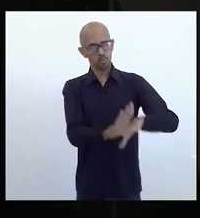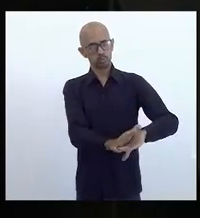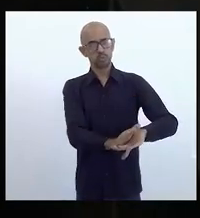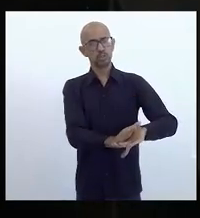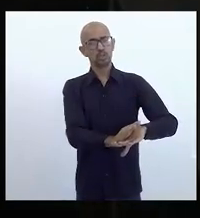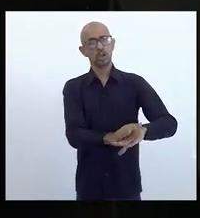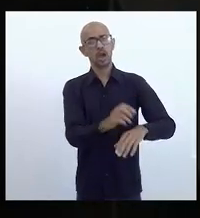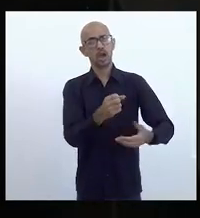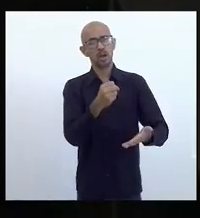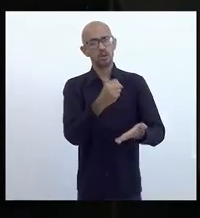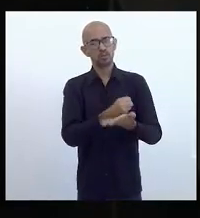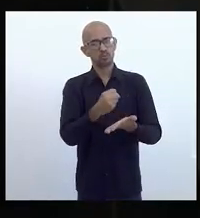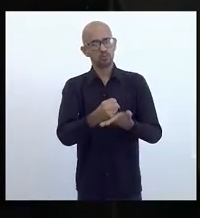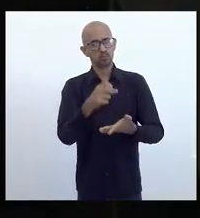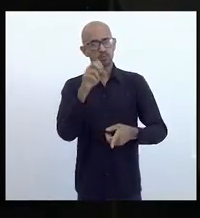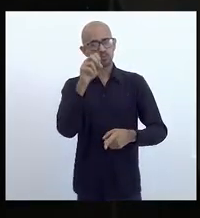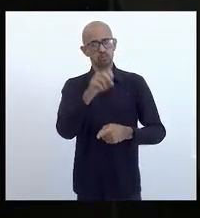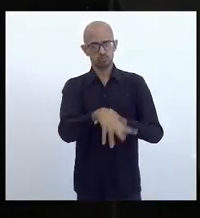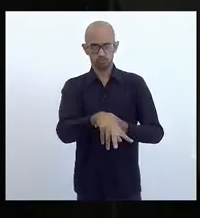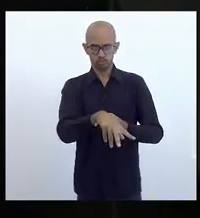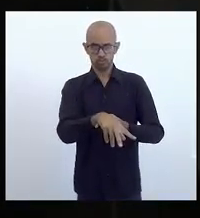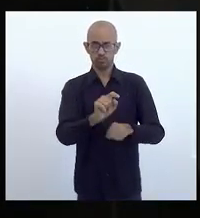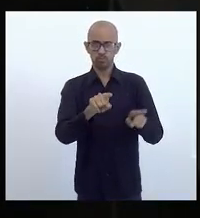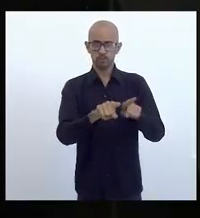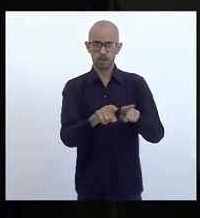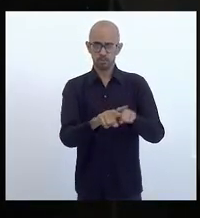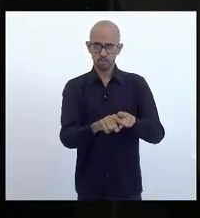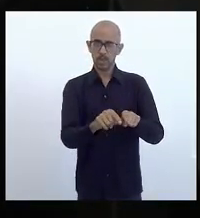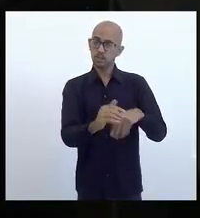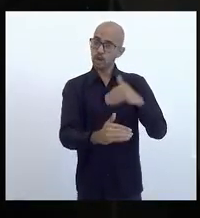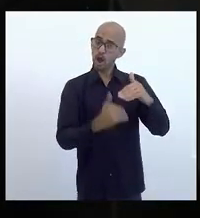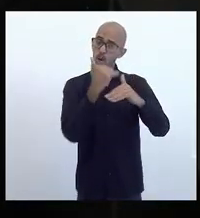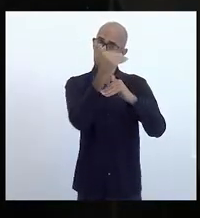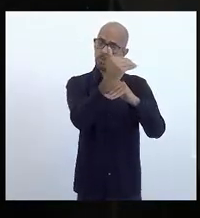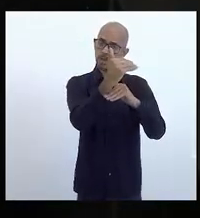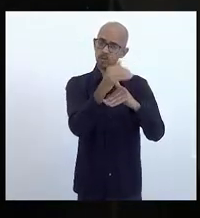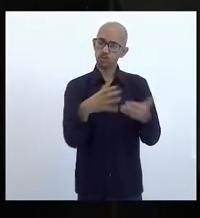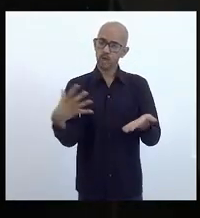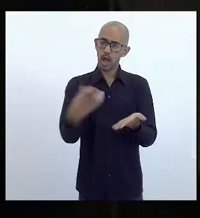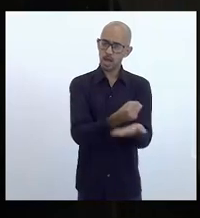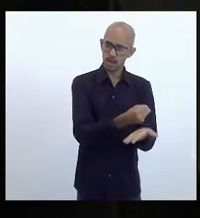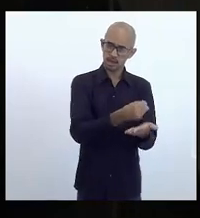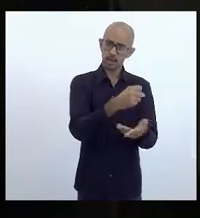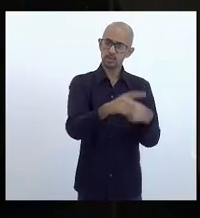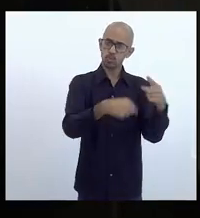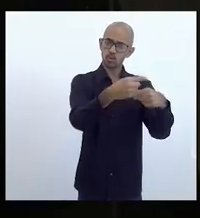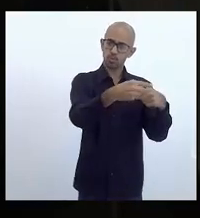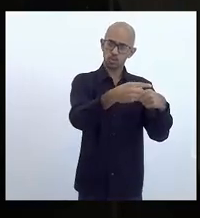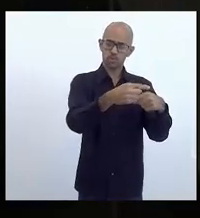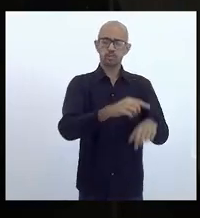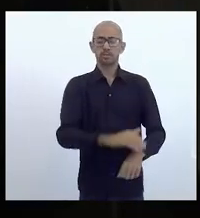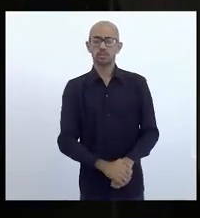de aumento progressivo da arrecadação. Até porque nós sabemos, pela própria experiência da CPI, dos royalties